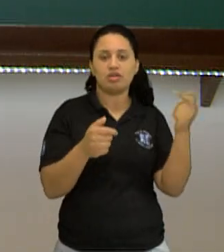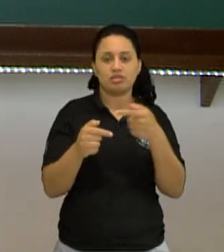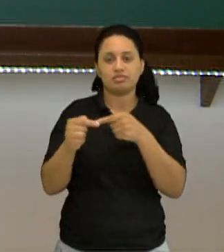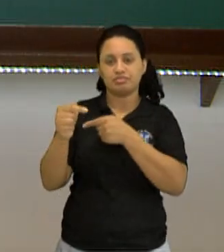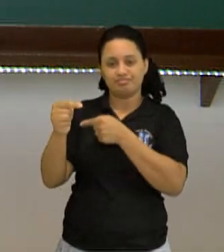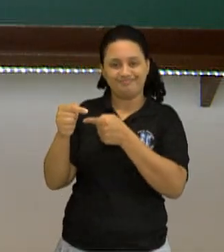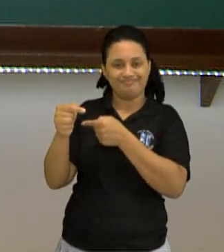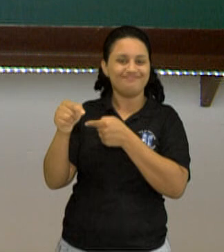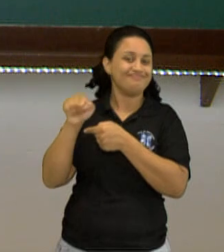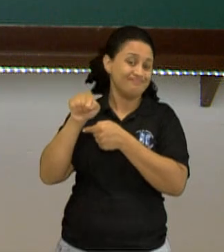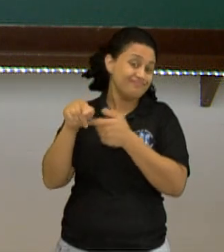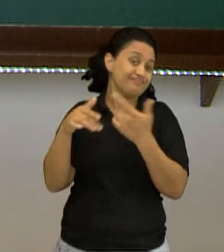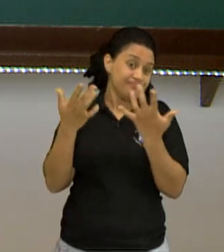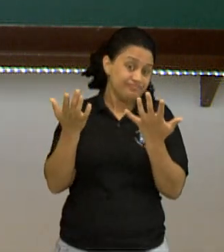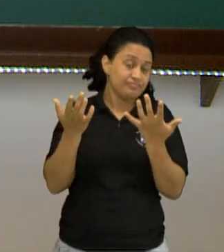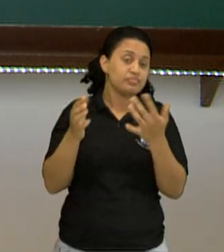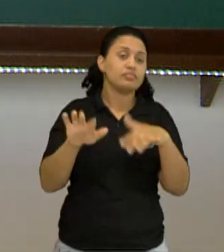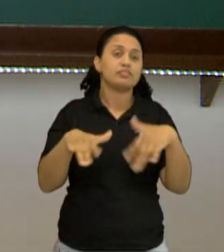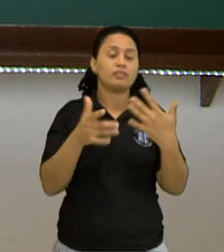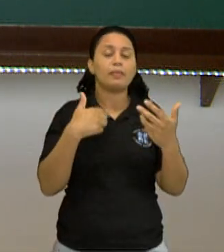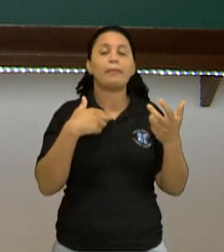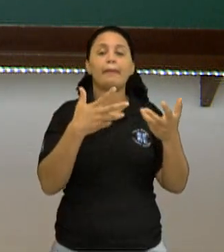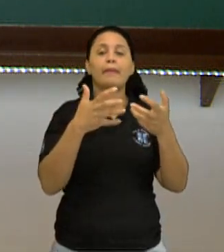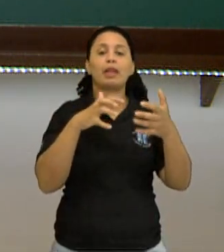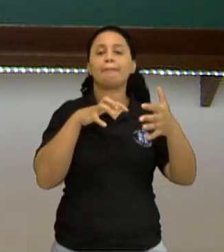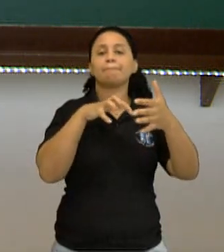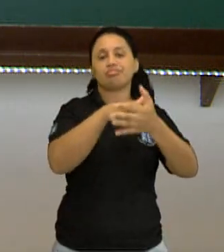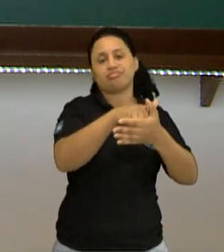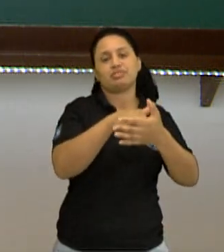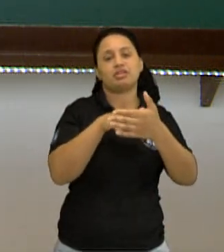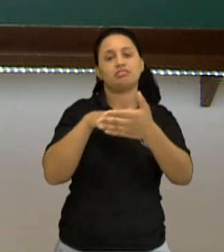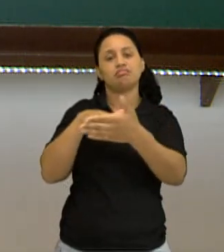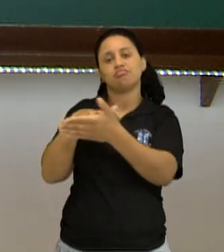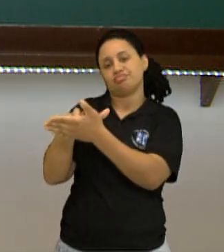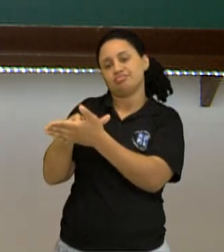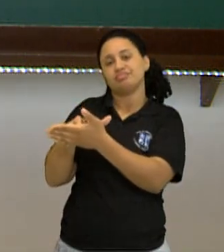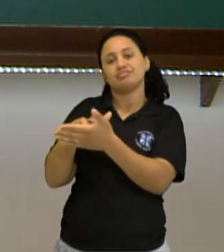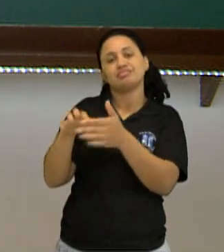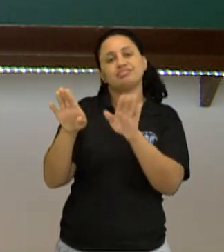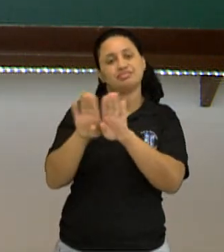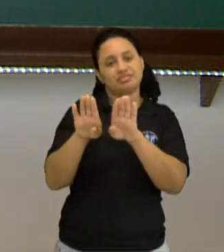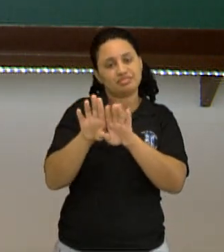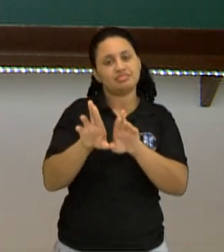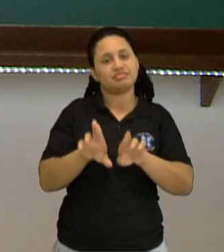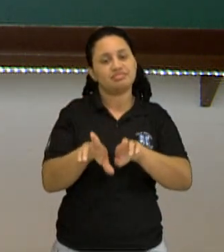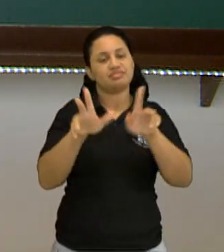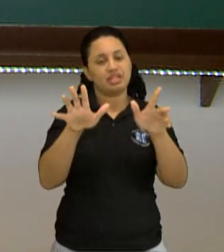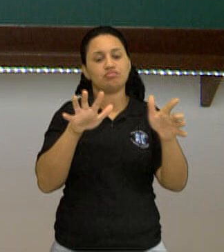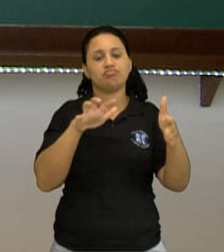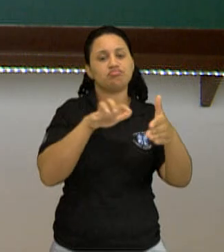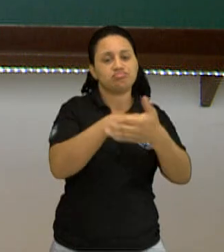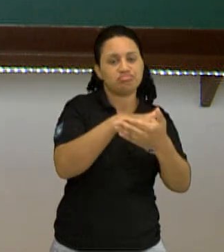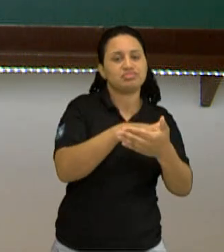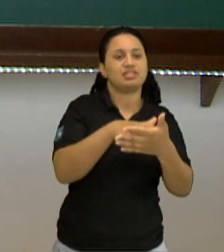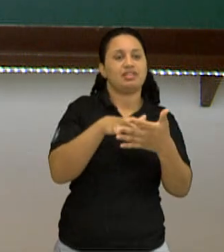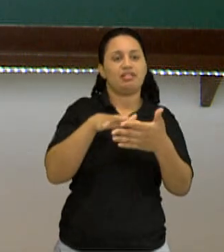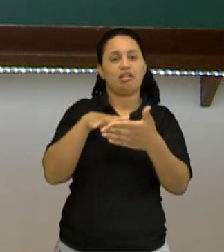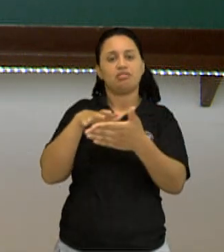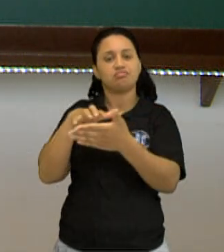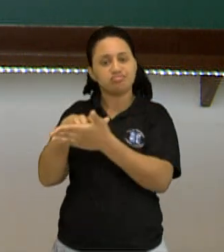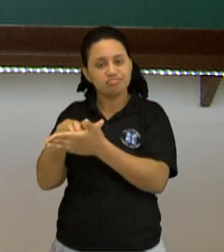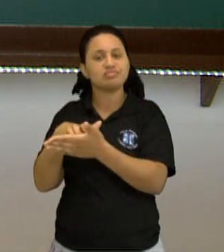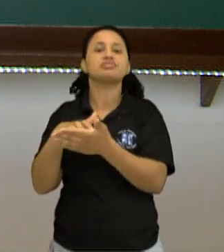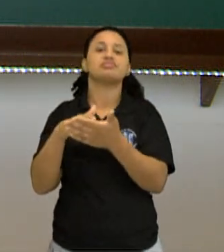Então, o que vai acontecer? Perceba que o impacto também é diferente, certo? Então, o impacto dele foi completamente diferente